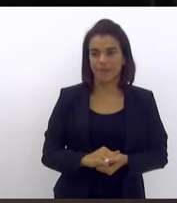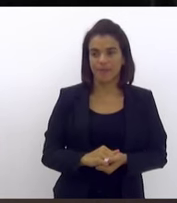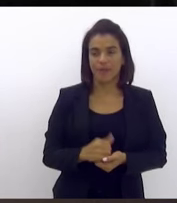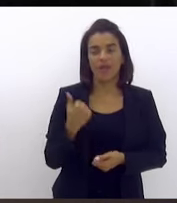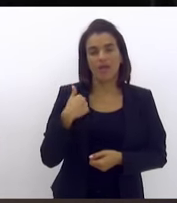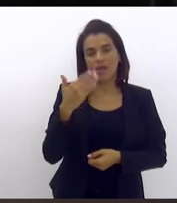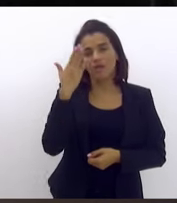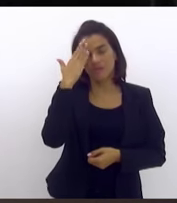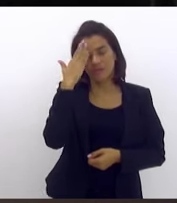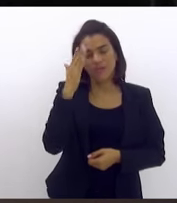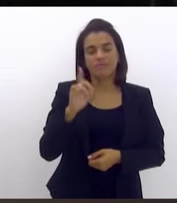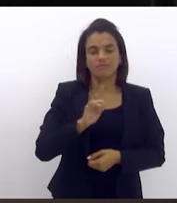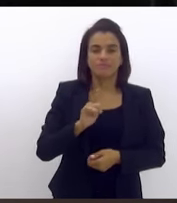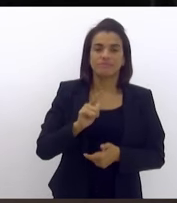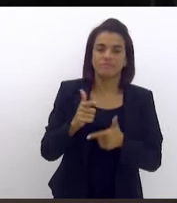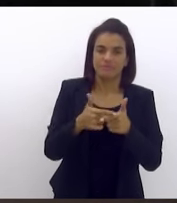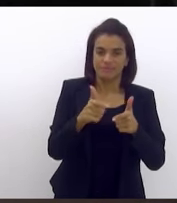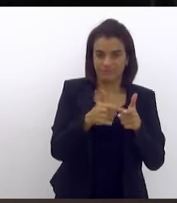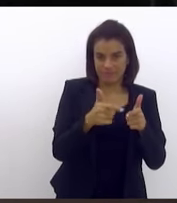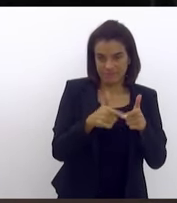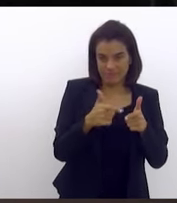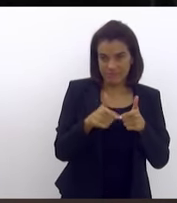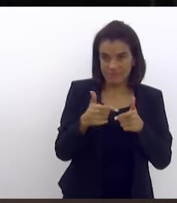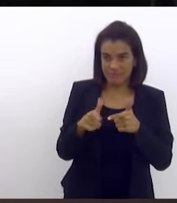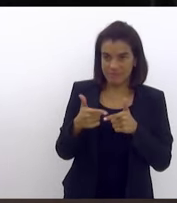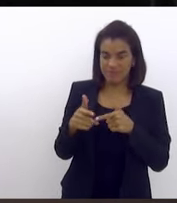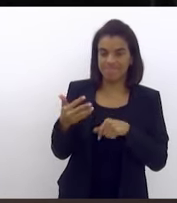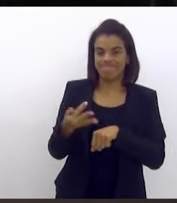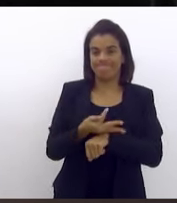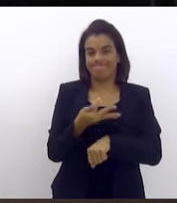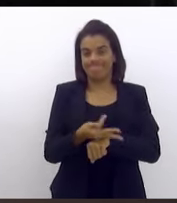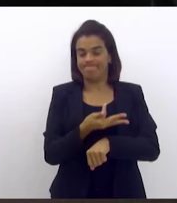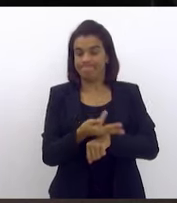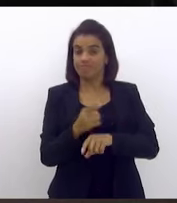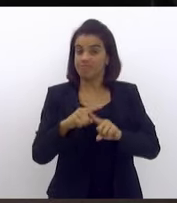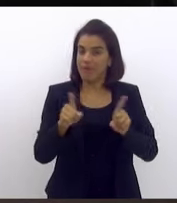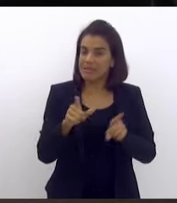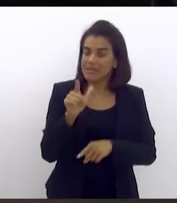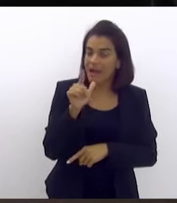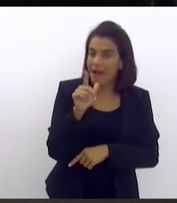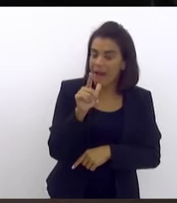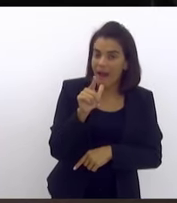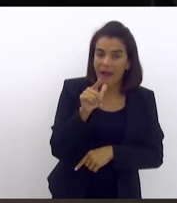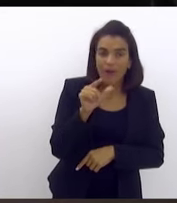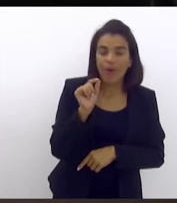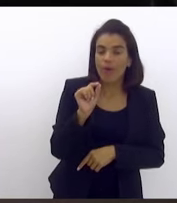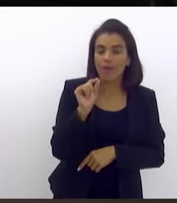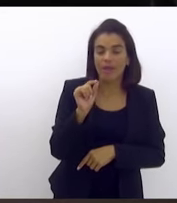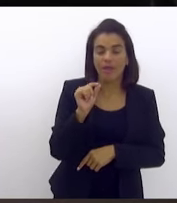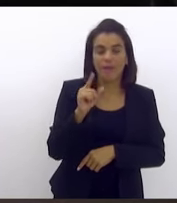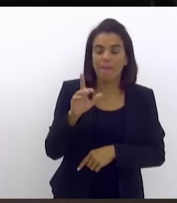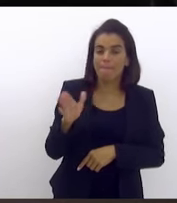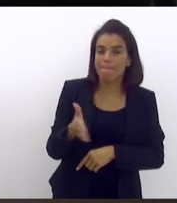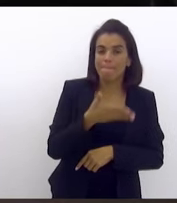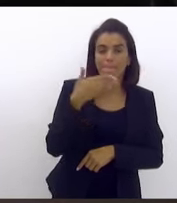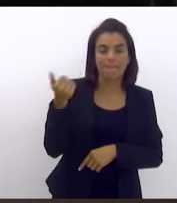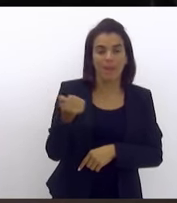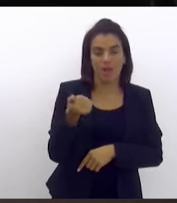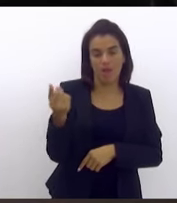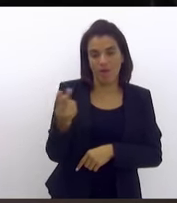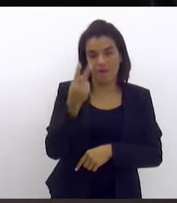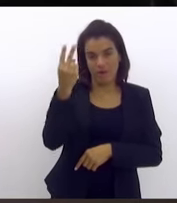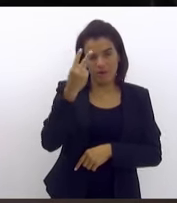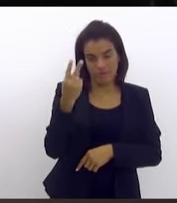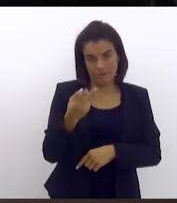resistência, deputado Luiz Paulo, mas nós sabemos perfeitamente que a água é um bem da humanidade. Ninguém pode viver sem a